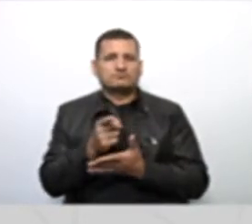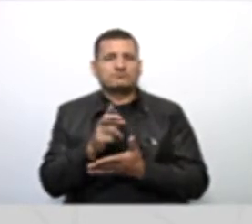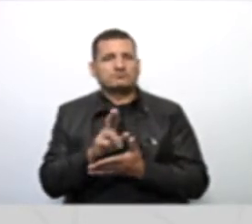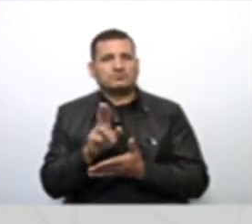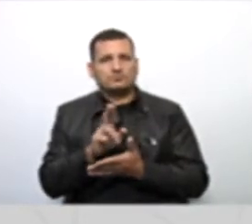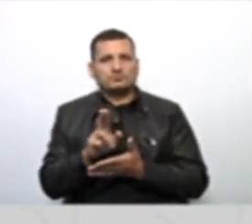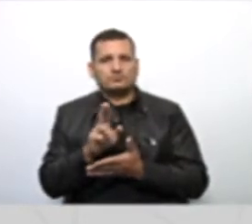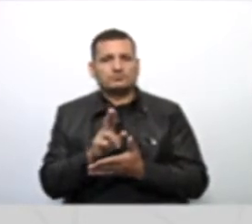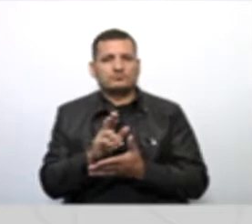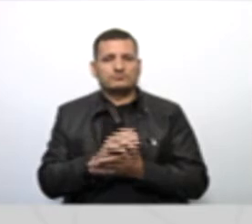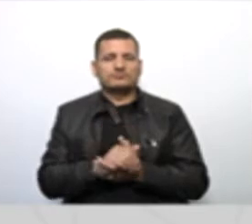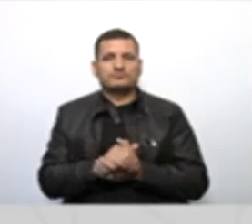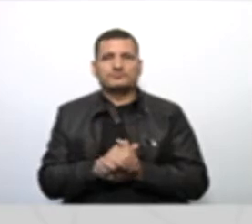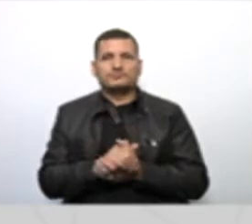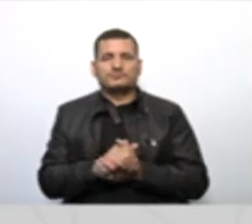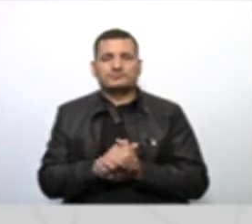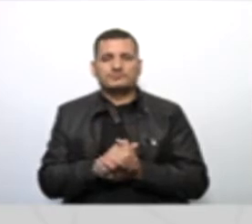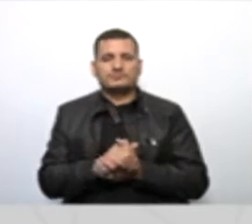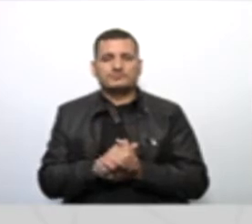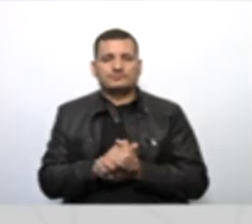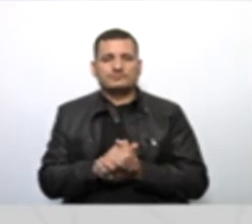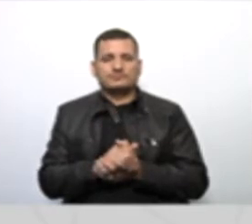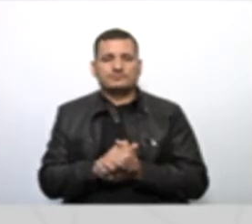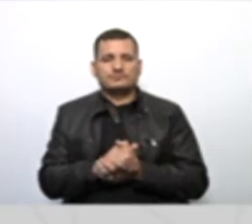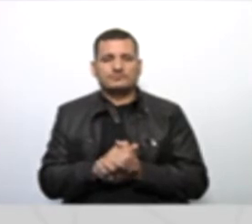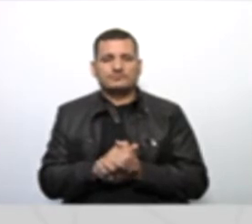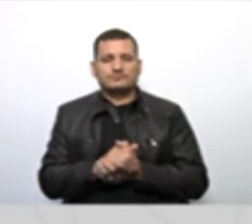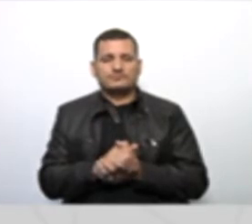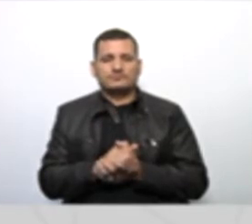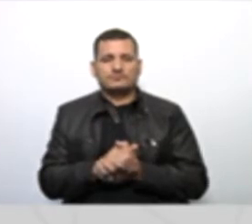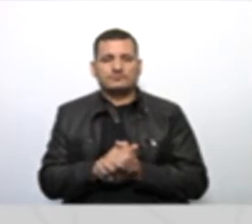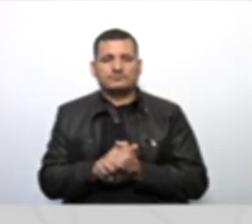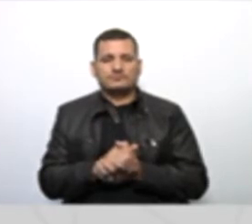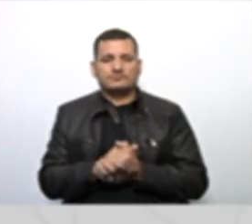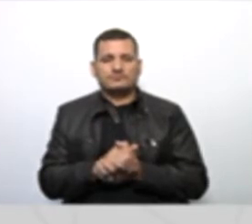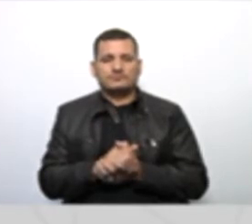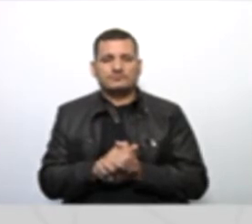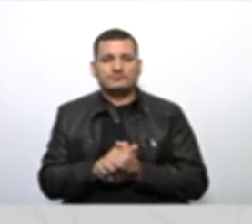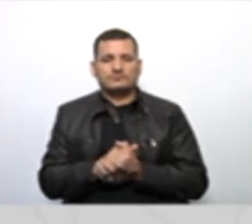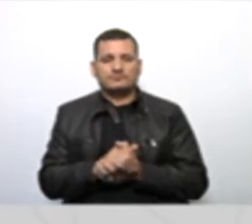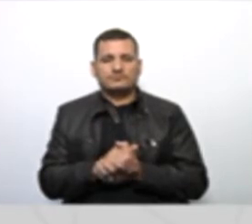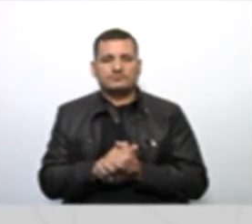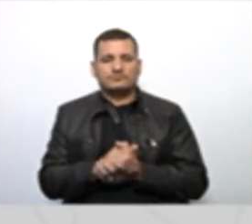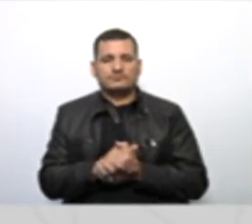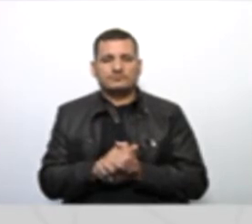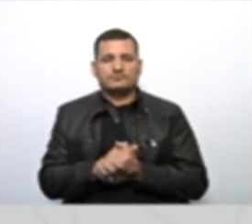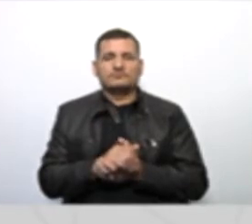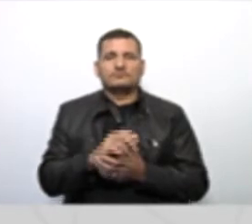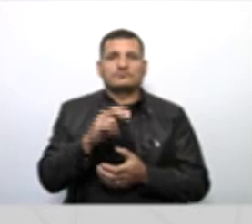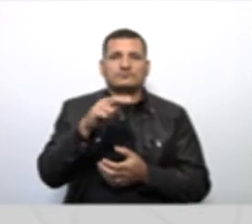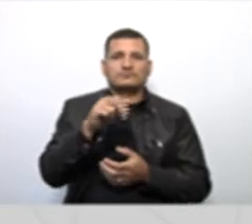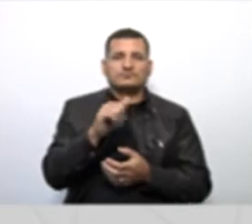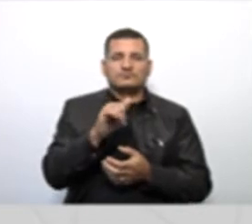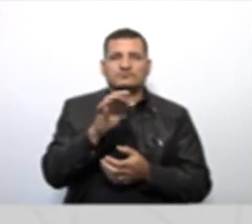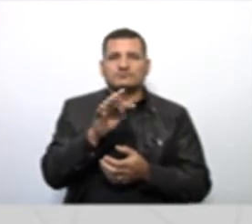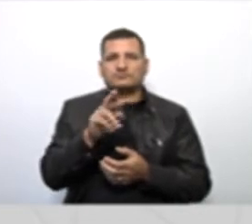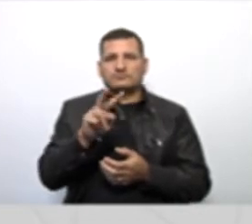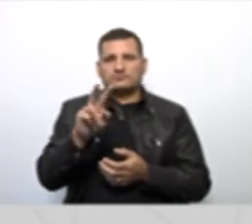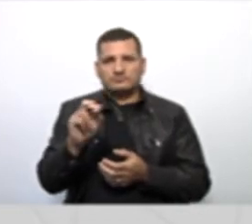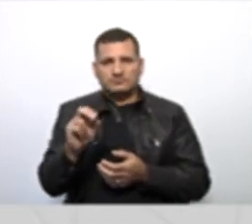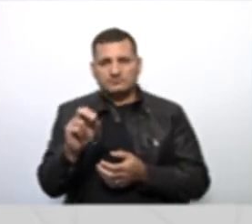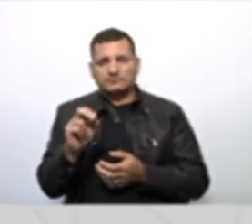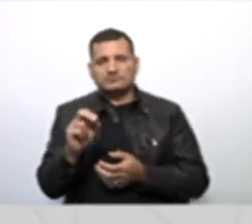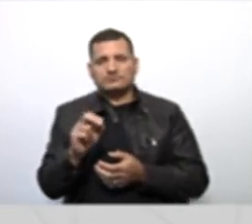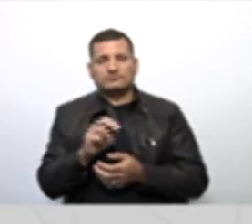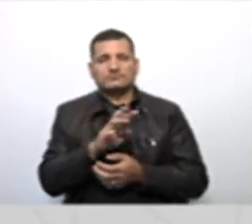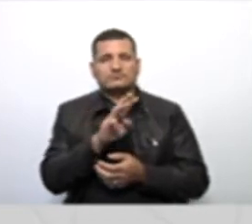aplicativo híbrido. Tá vendo? Ó, ele faz a junção dos dois, ó. Tá vendo aqui, ó? Ele é nativo e o web